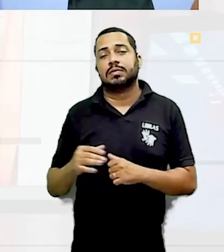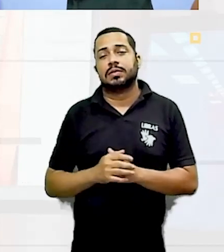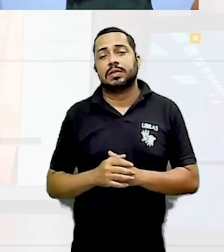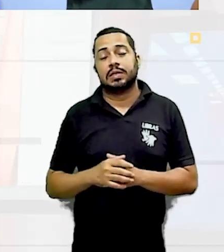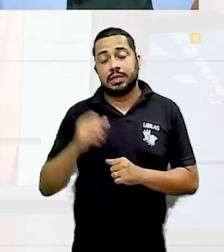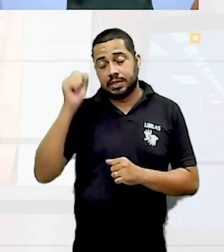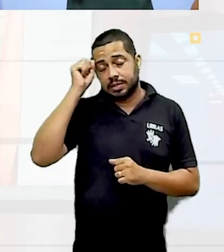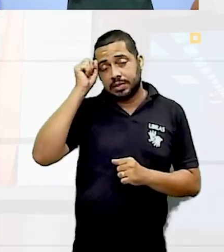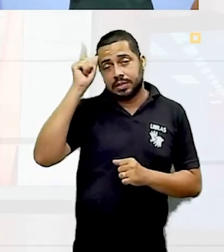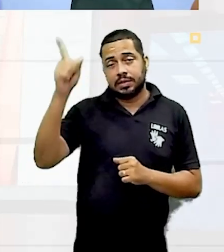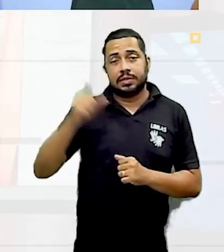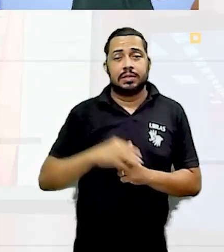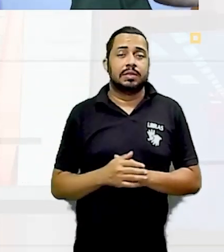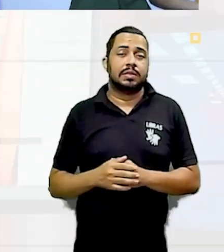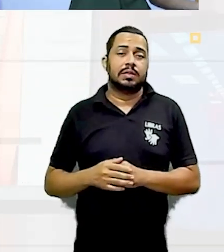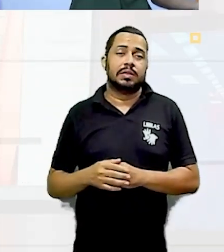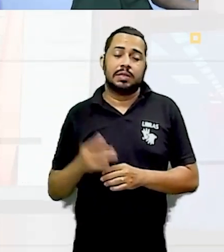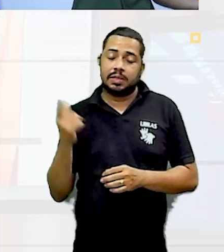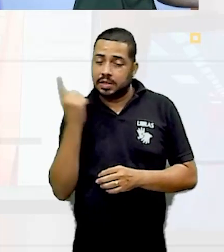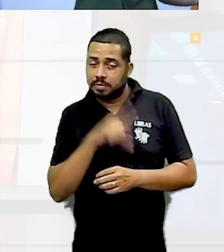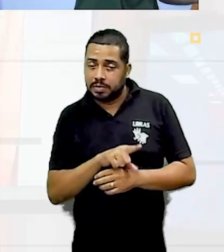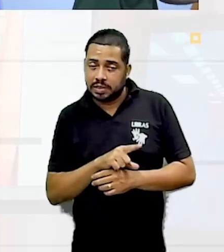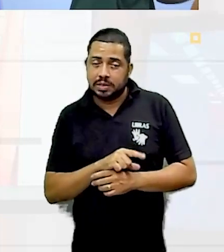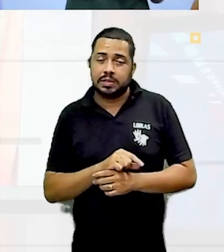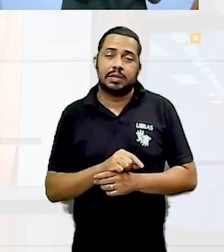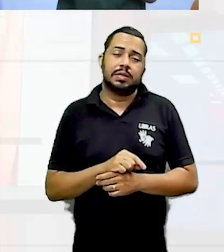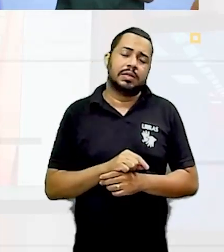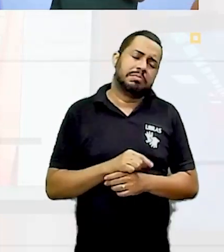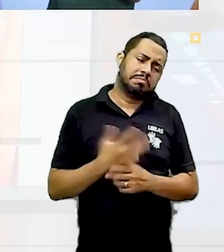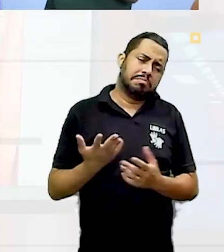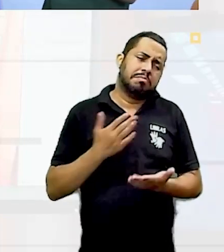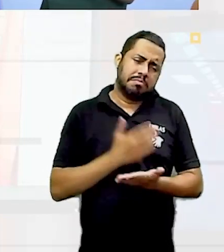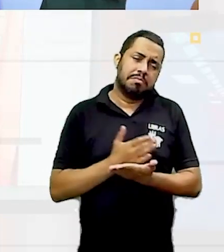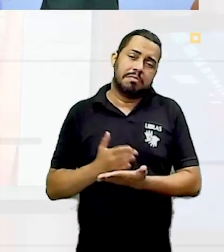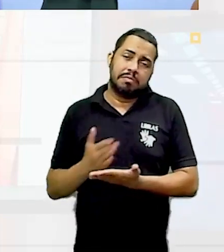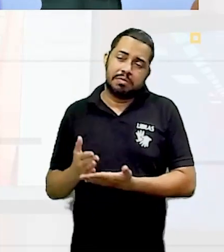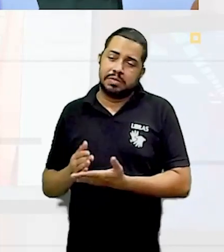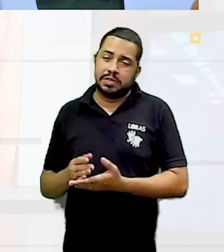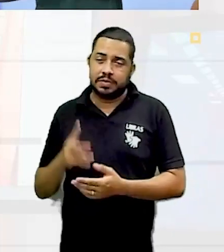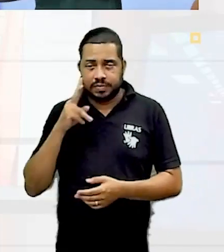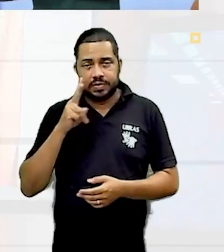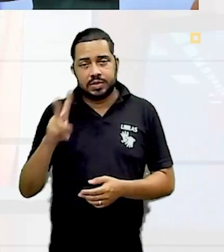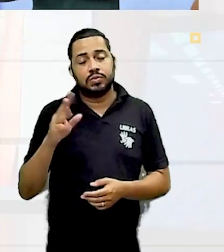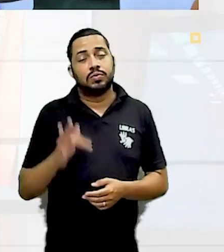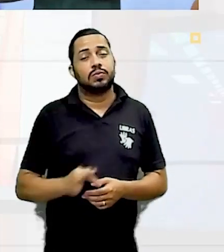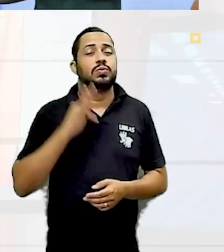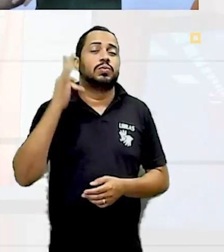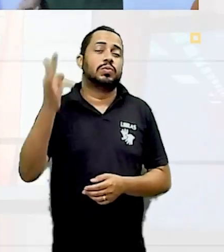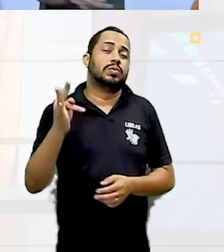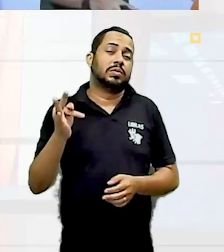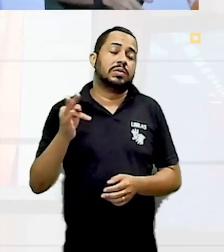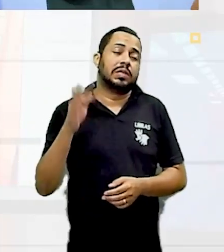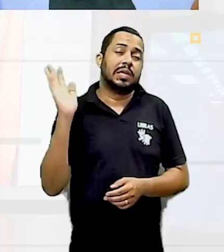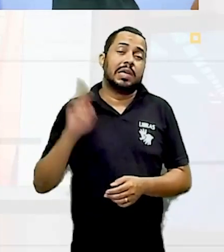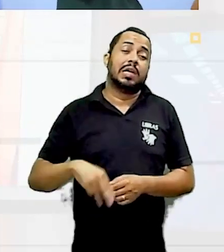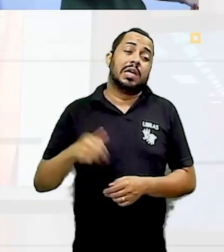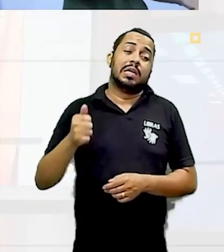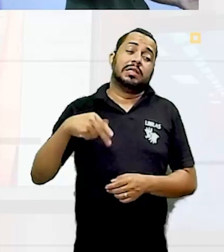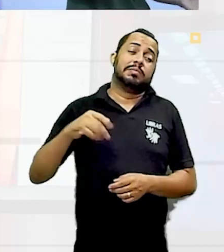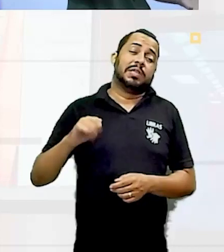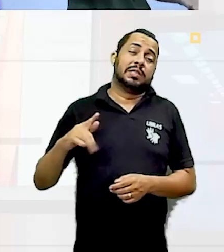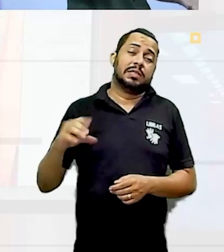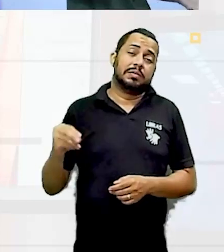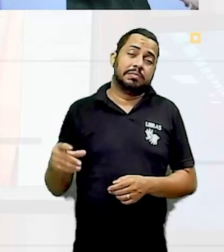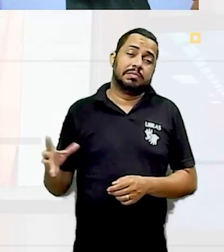a ideia dela era capturar um momento para ser revisto no futuro mesmo. Já a animação, ela pega